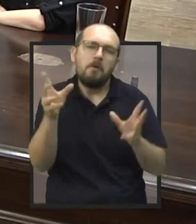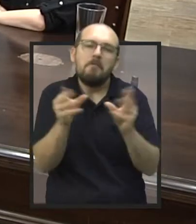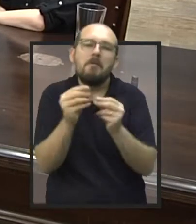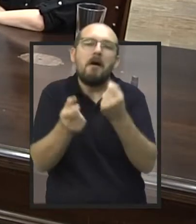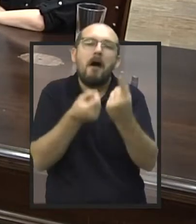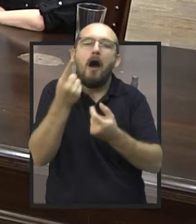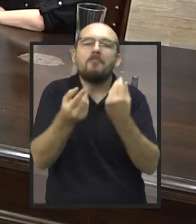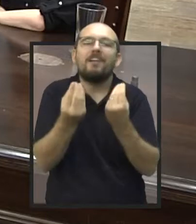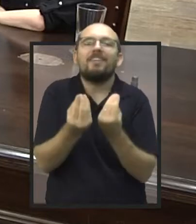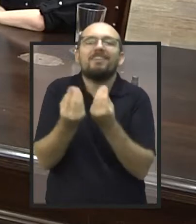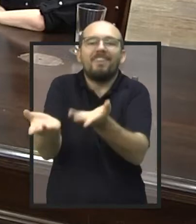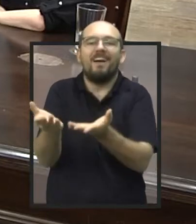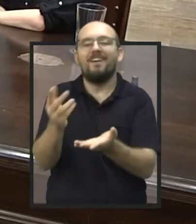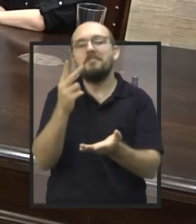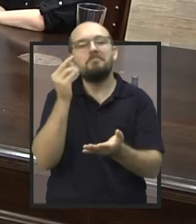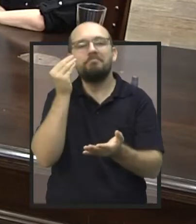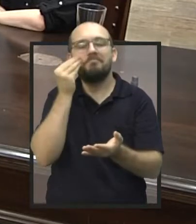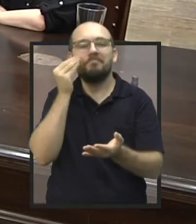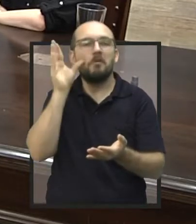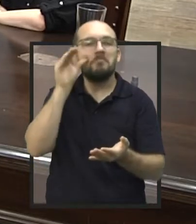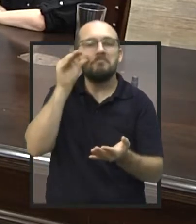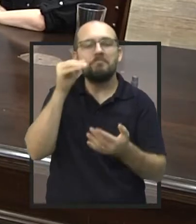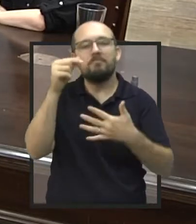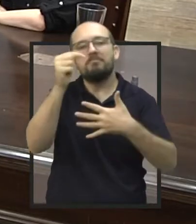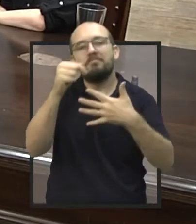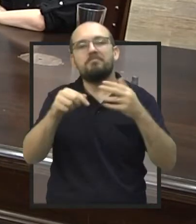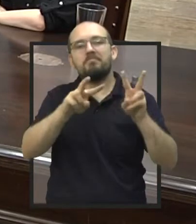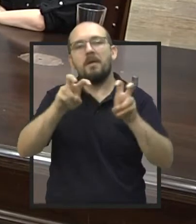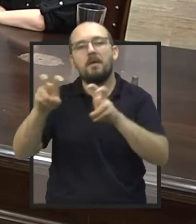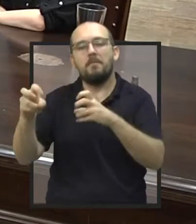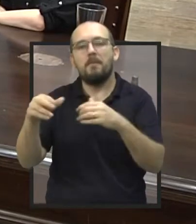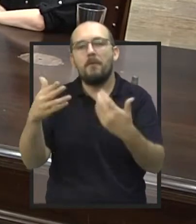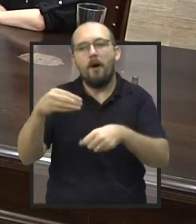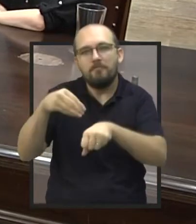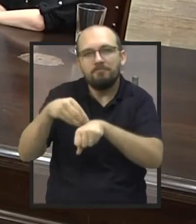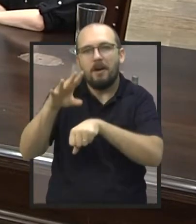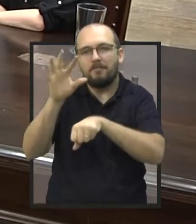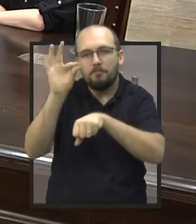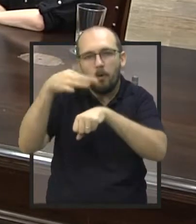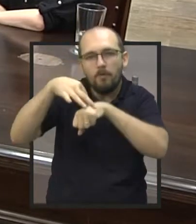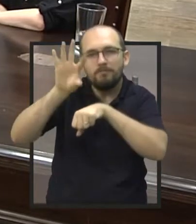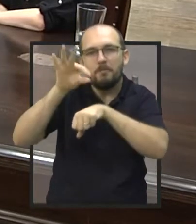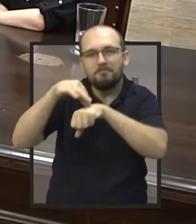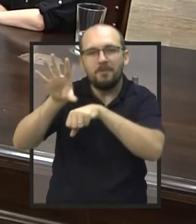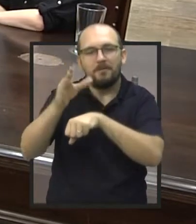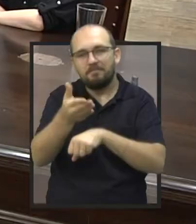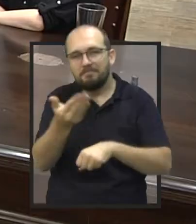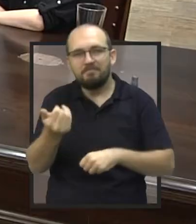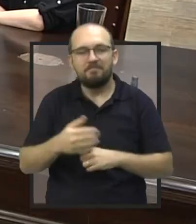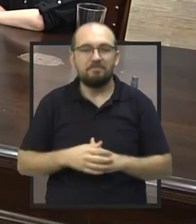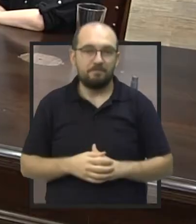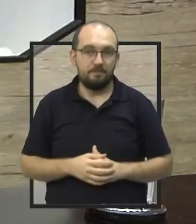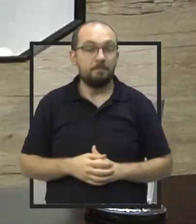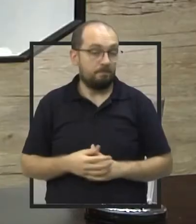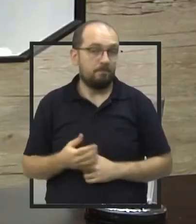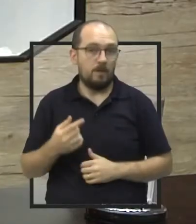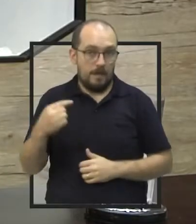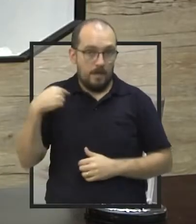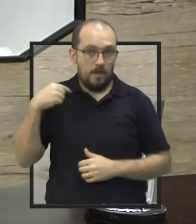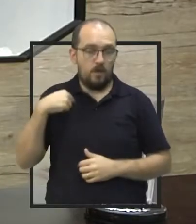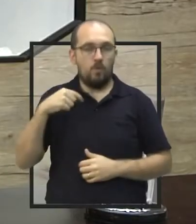adorei fazer, continuo fazendo e é uma terapia para mim com certeza. Além de ser meu segundo trabalho,